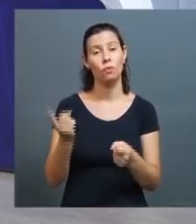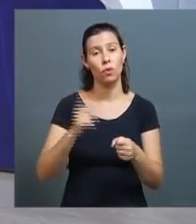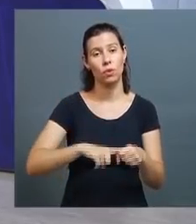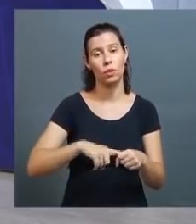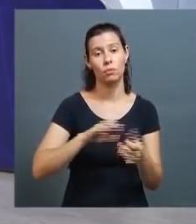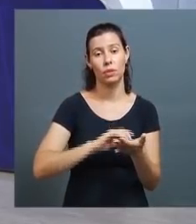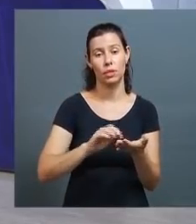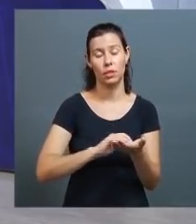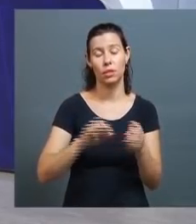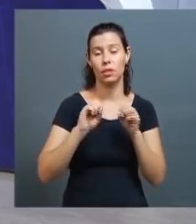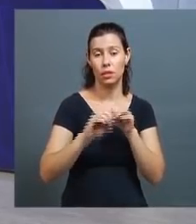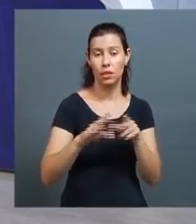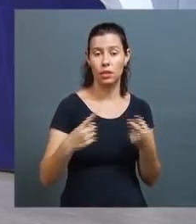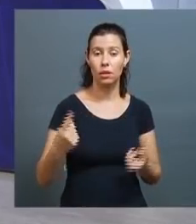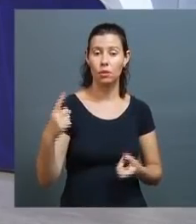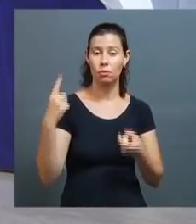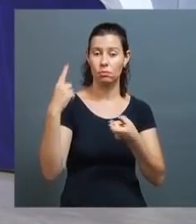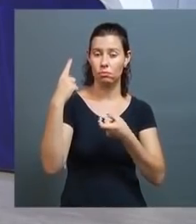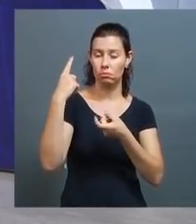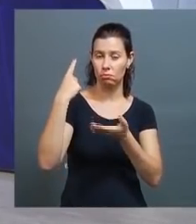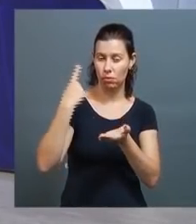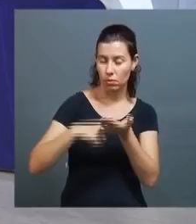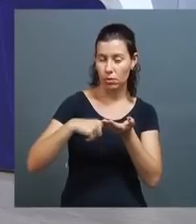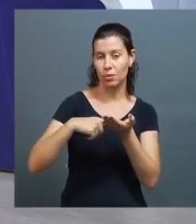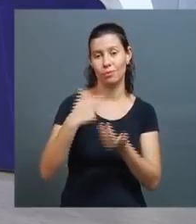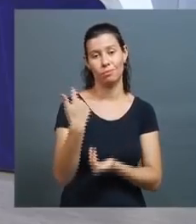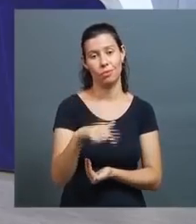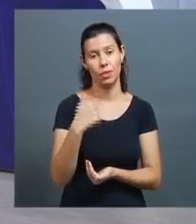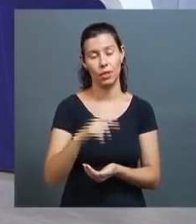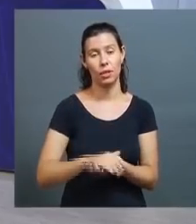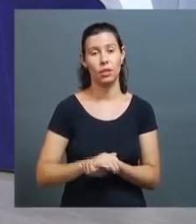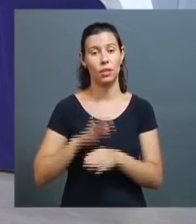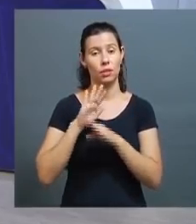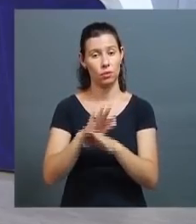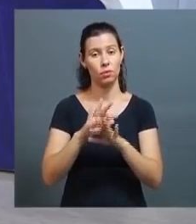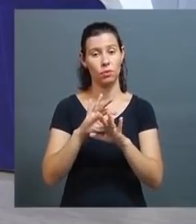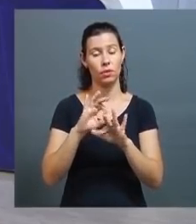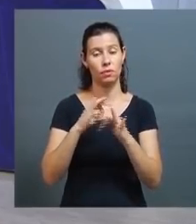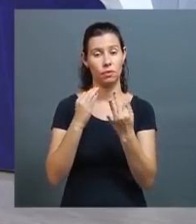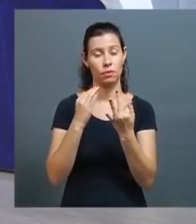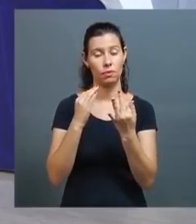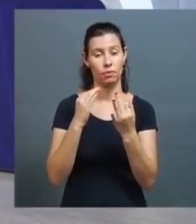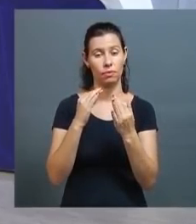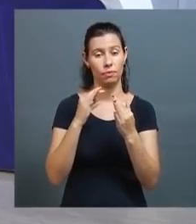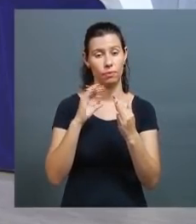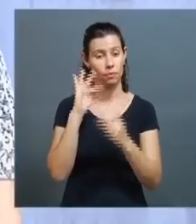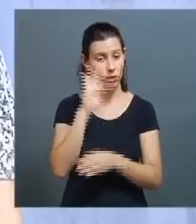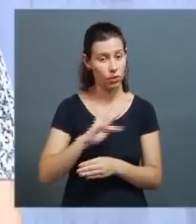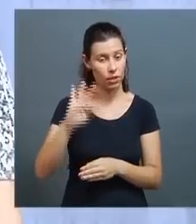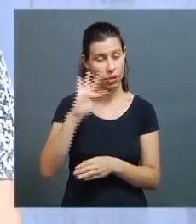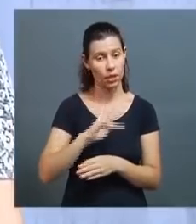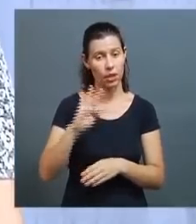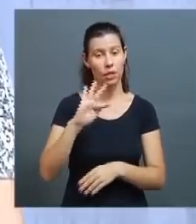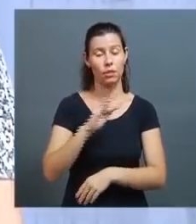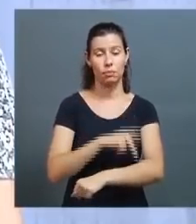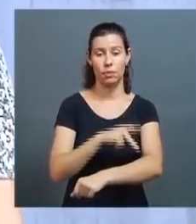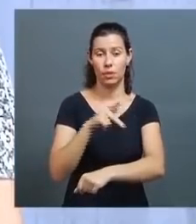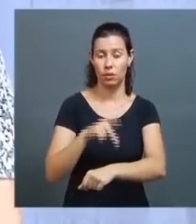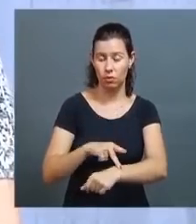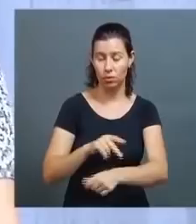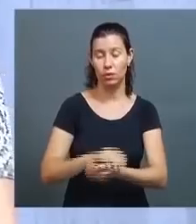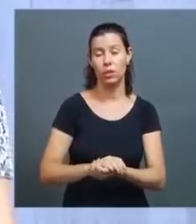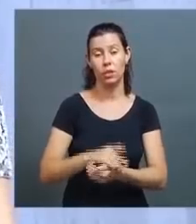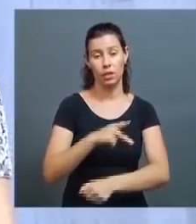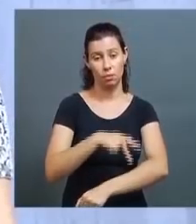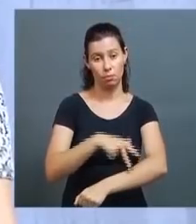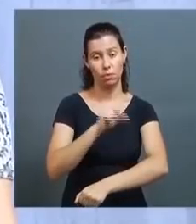parceria tão efetiva, né? Nós temos o apoio da Faculdade de Pedagogia com os alunos da graduação e da pós-graduação, nós temos o apoio